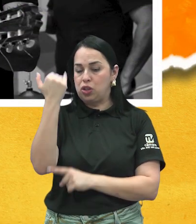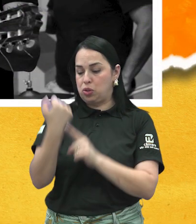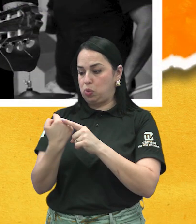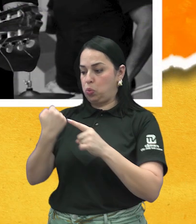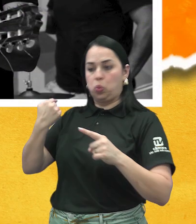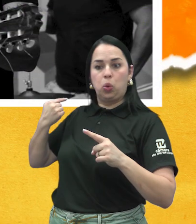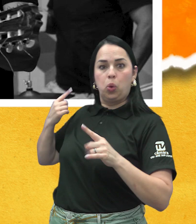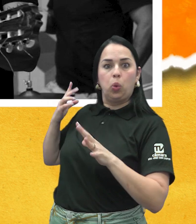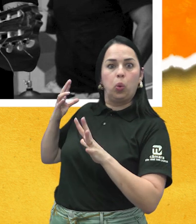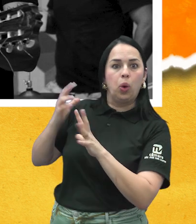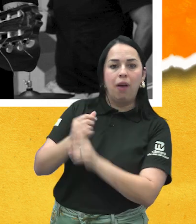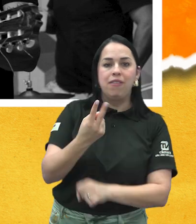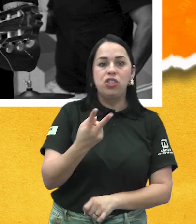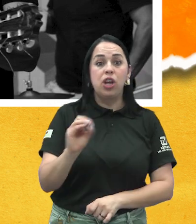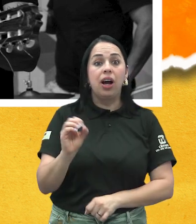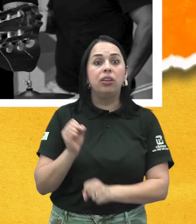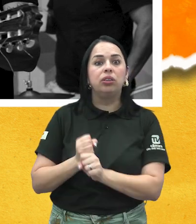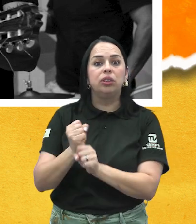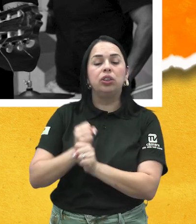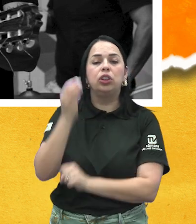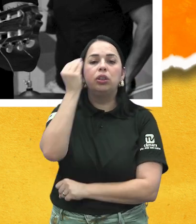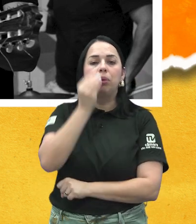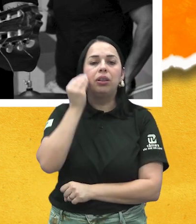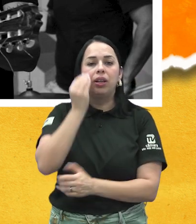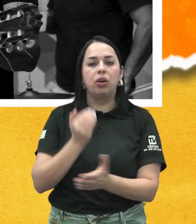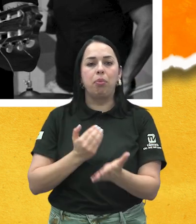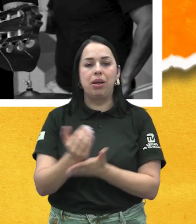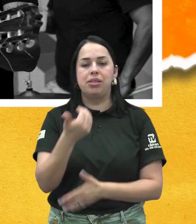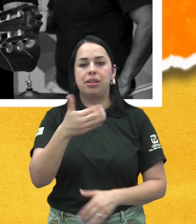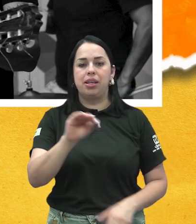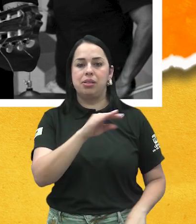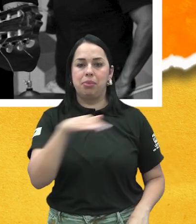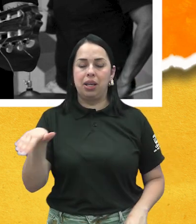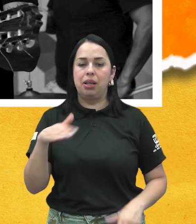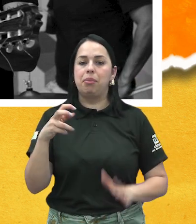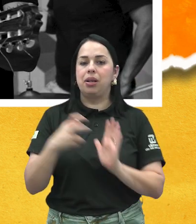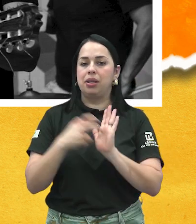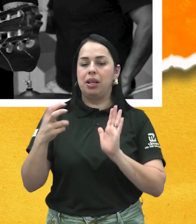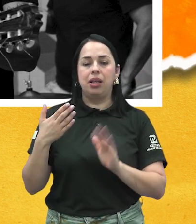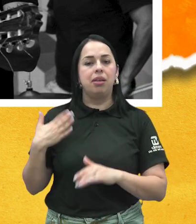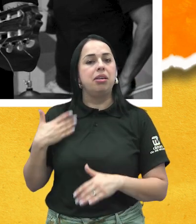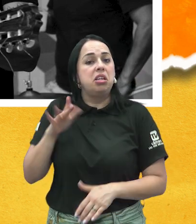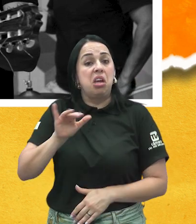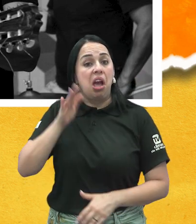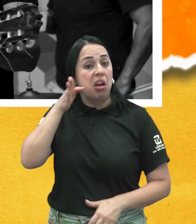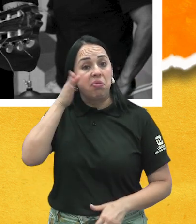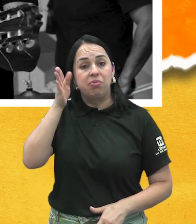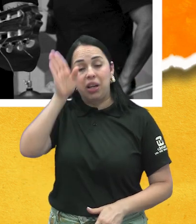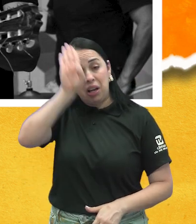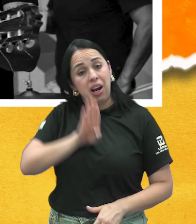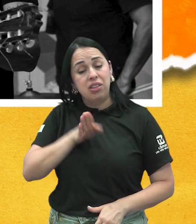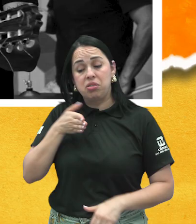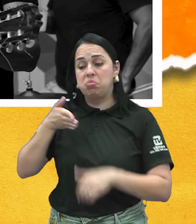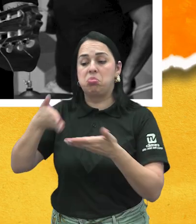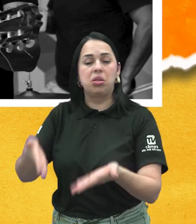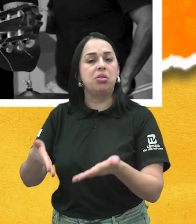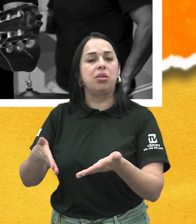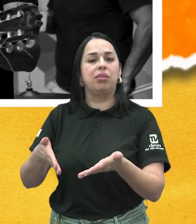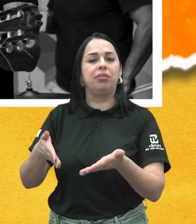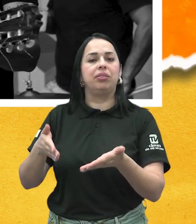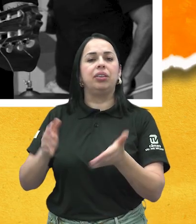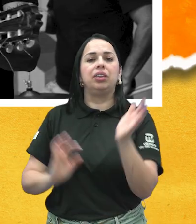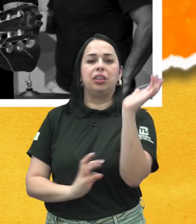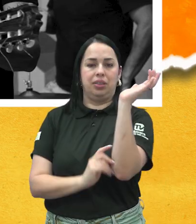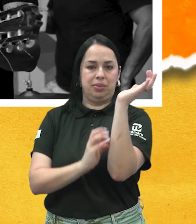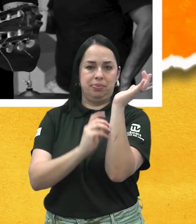composições e sucessos de mais de 20 anos de trajetória. Então, o show começa às 10h30 da manhã e não paga nada para entrar. É só chegar por lá,